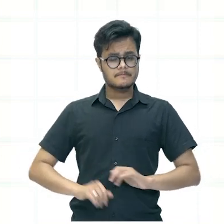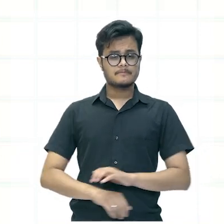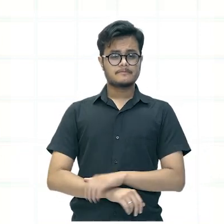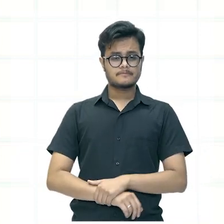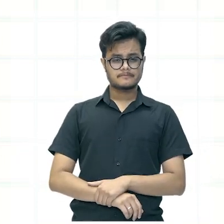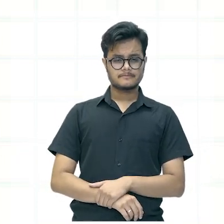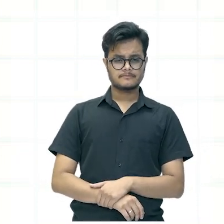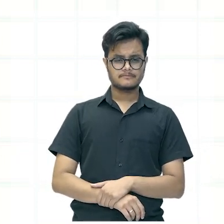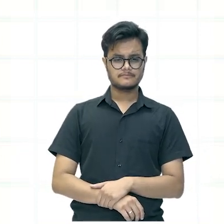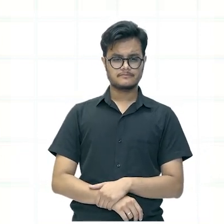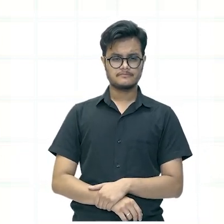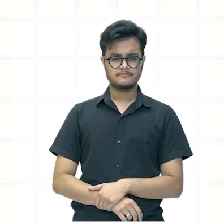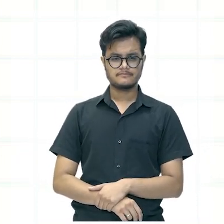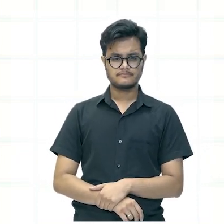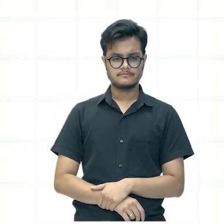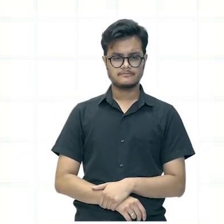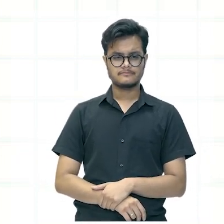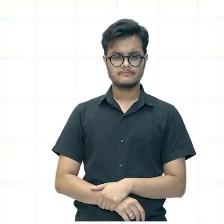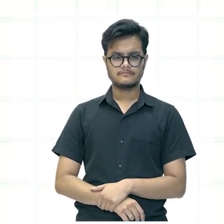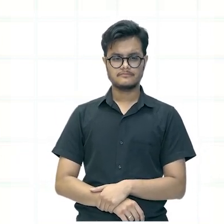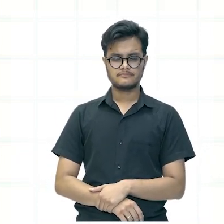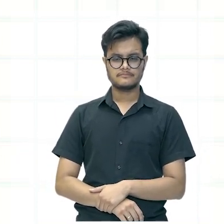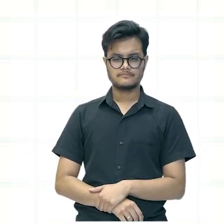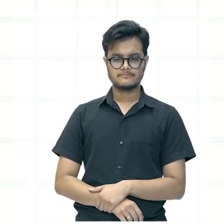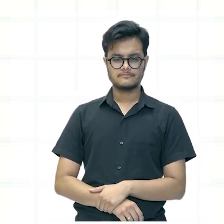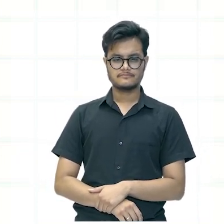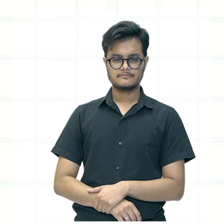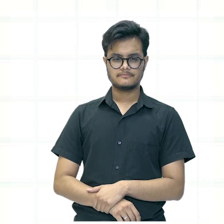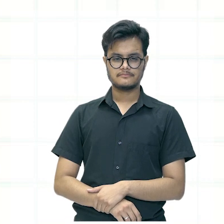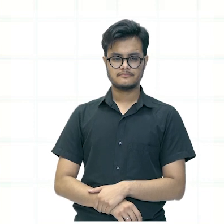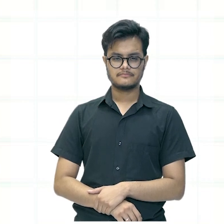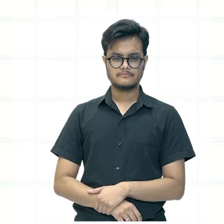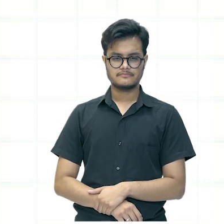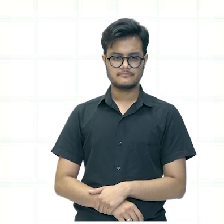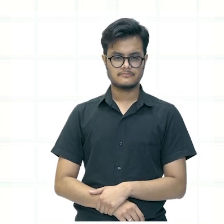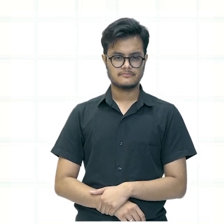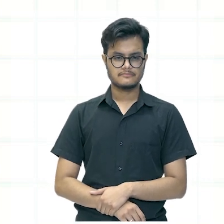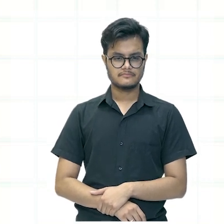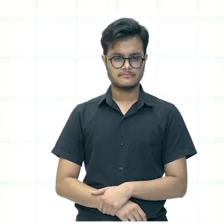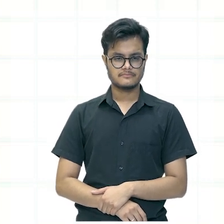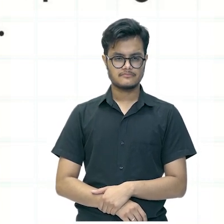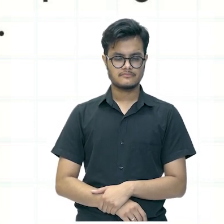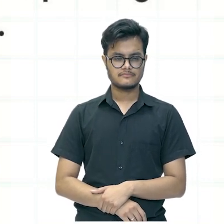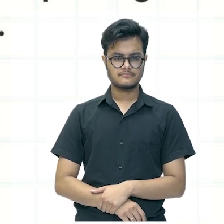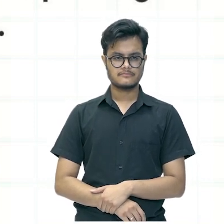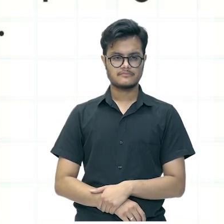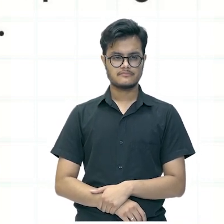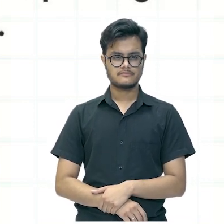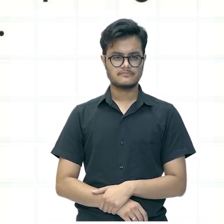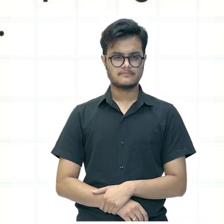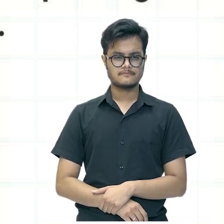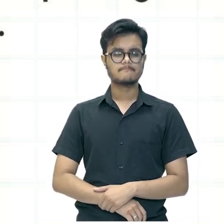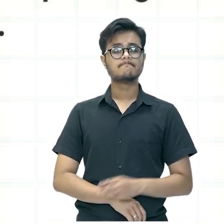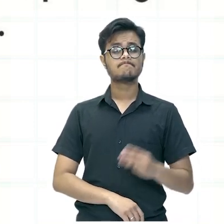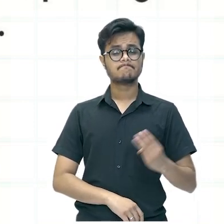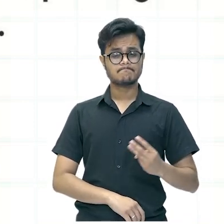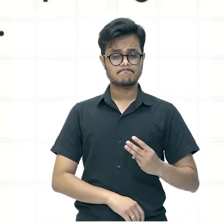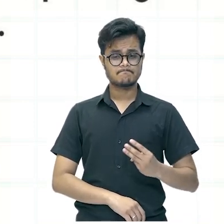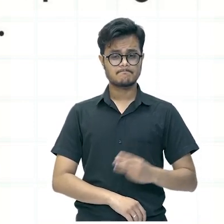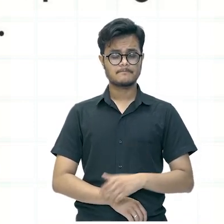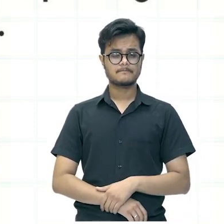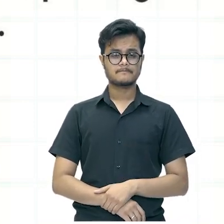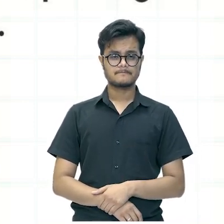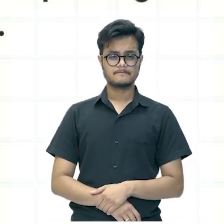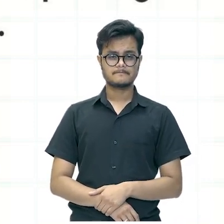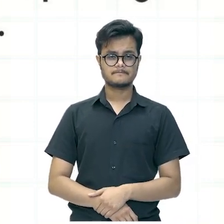Então, coisas assim inexplicáveis, do nada aparece, ok? Que a gente sabe que não é do nada, né? Continuando. 3.